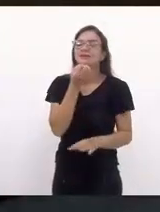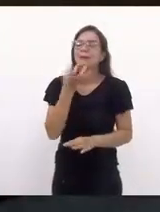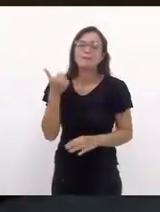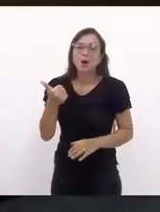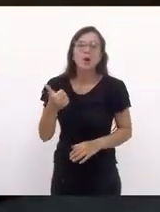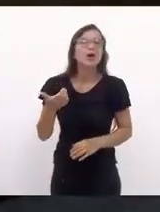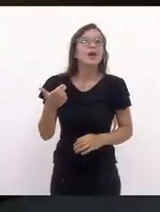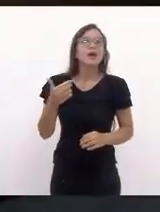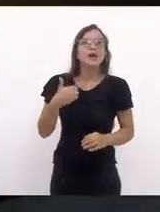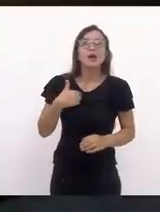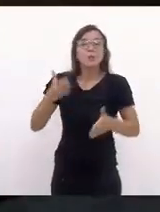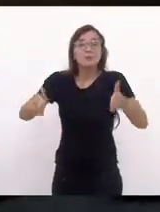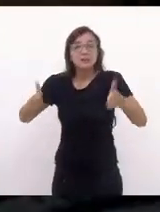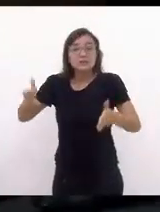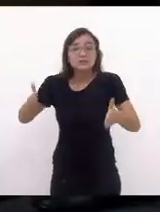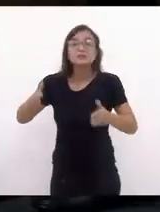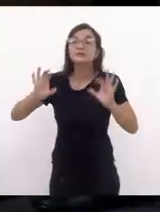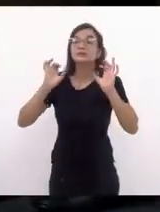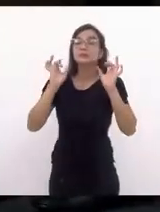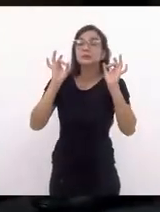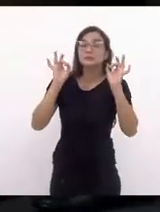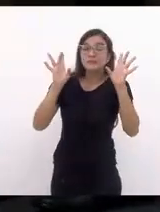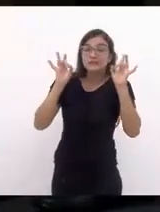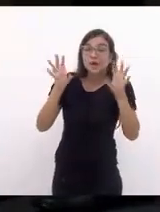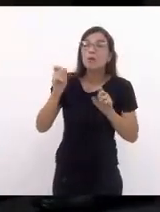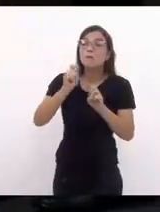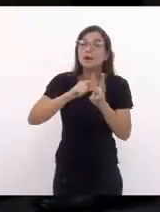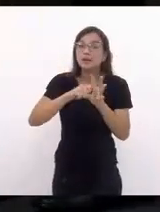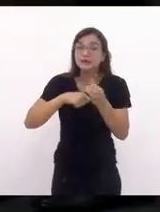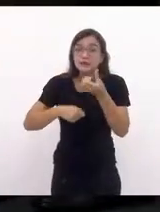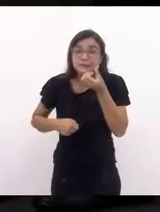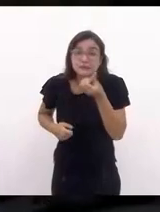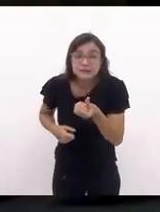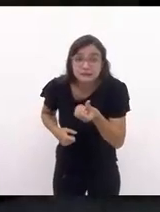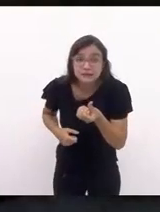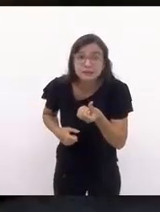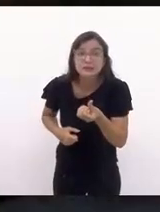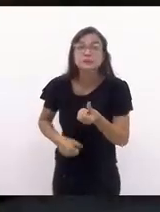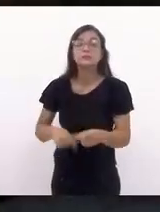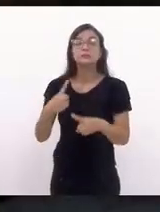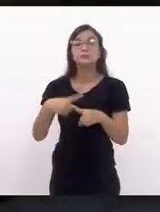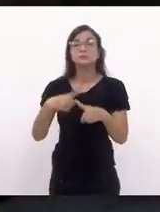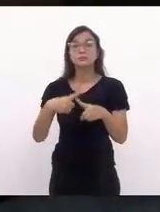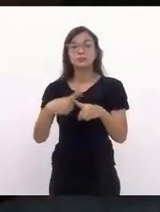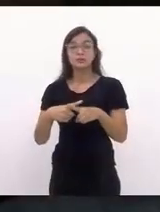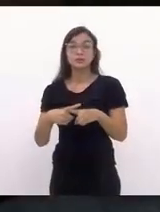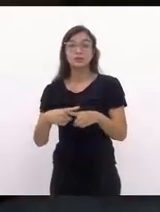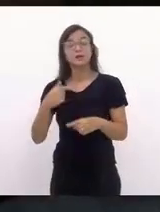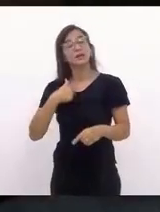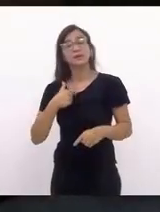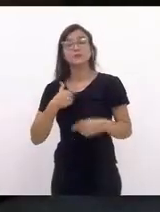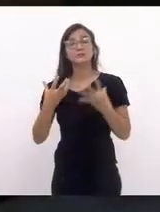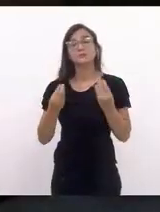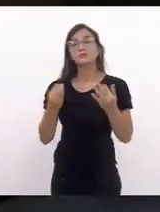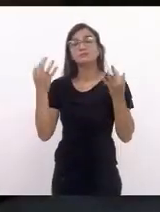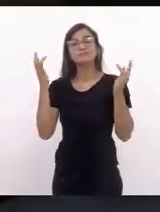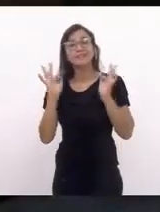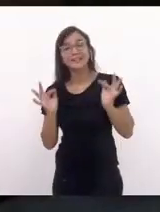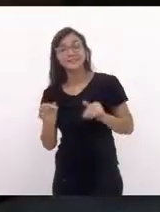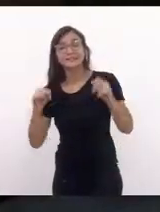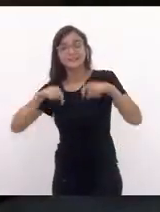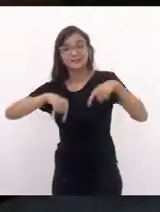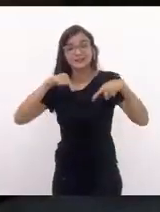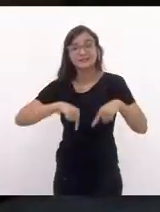especial tô numa data seis meses talvez eu sou eu quase não vem expulsar aqui mas eu gosto de escutar questões